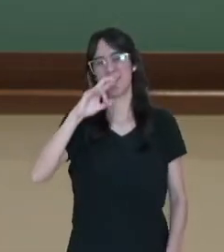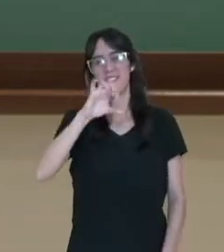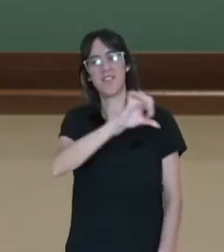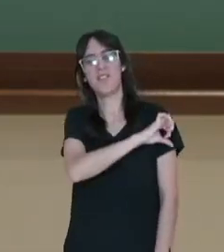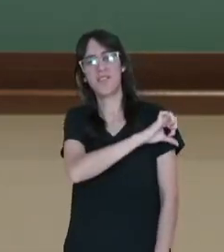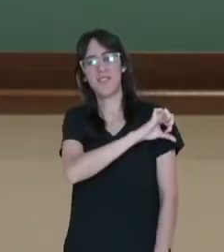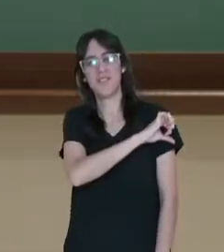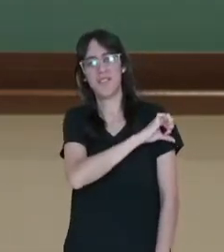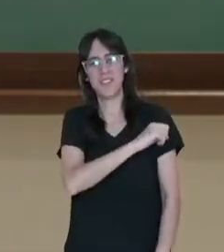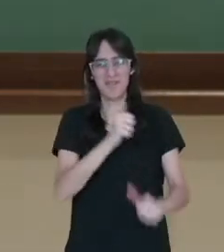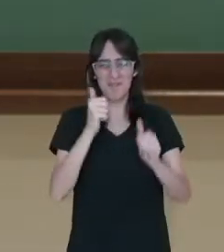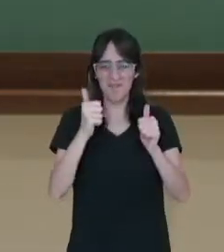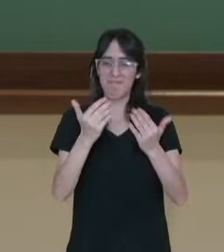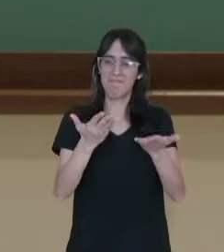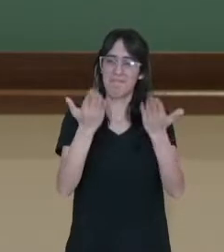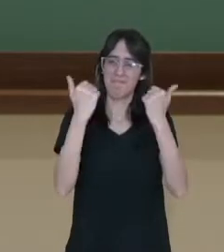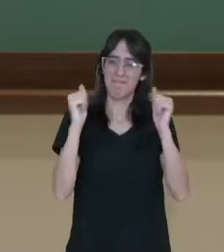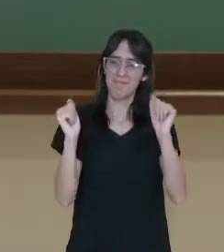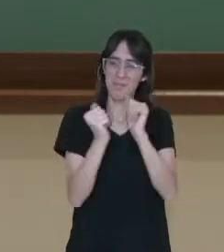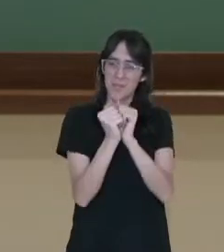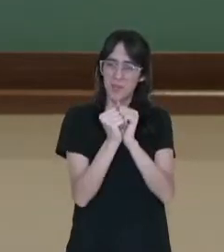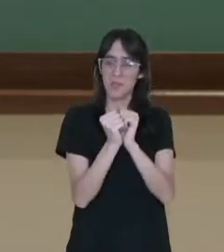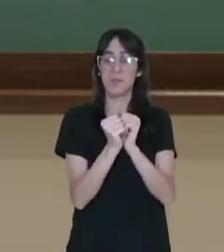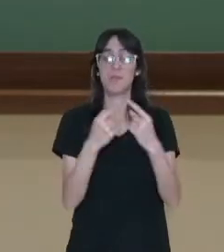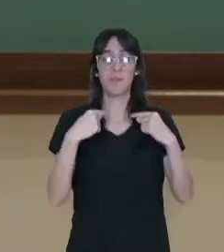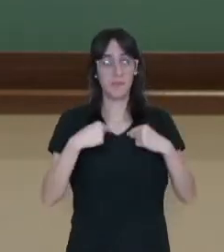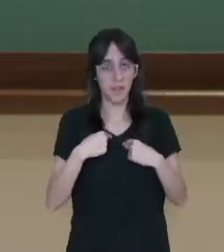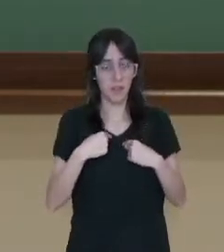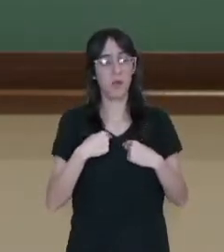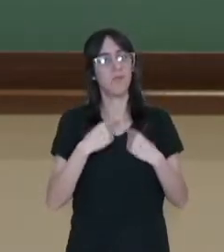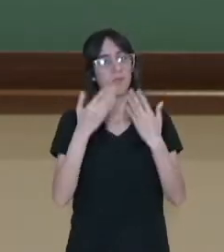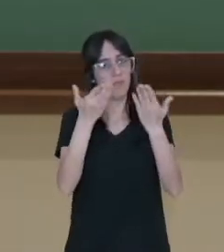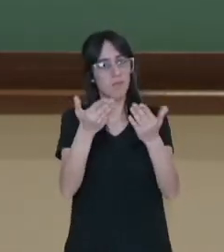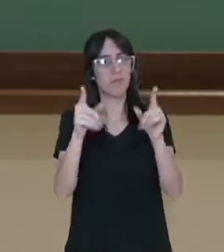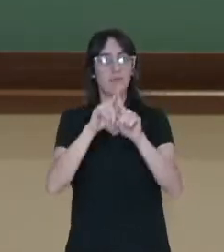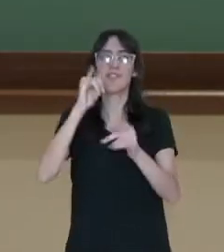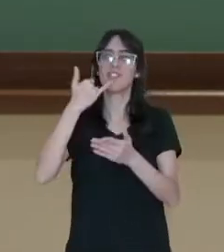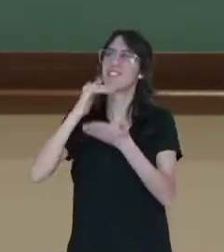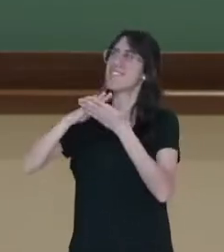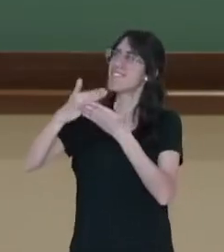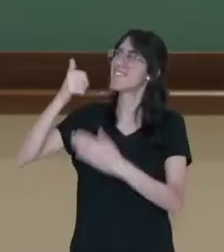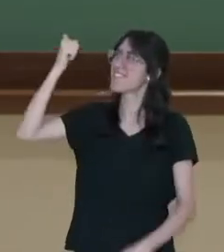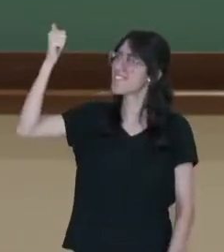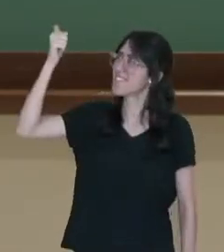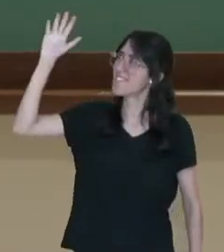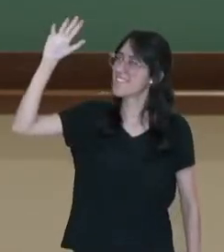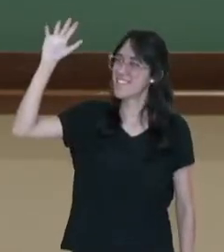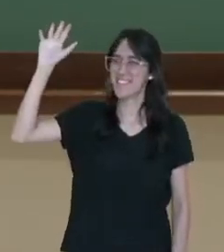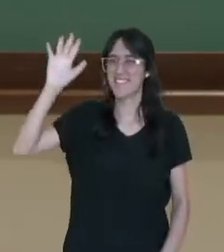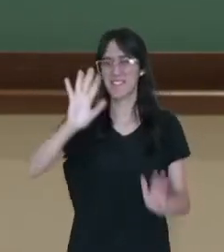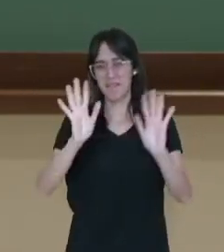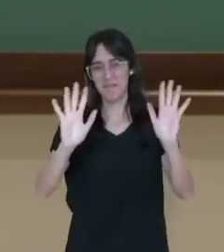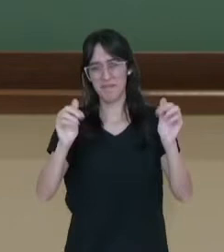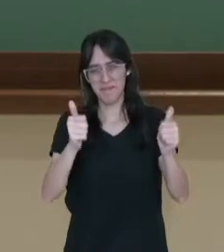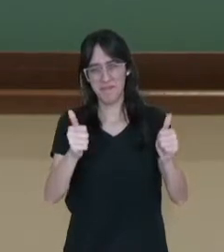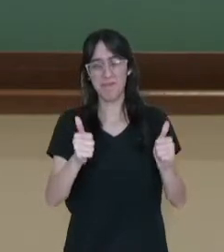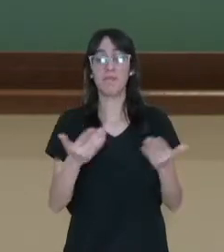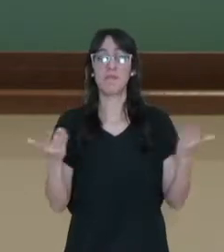nono ano. Vem com a gente, bebê! Eu, você, a Jéssica aqui, dê um oi pra ela. E